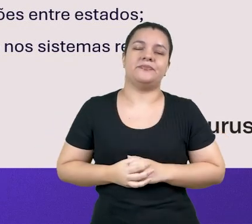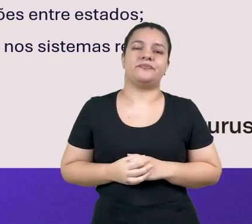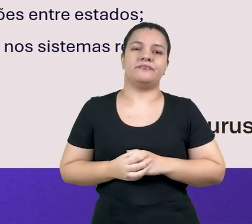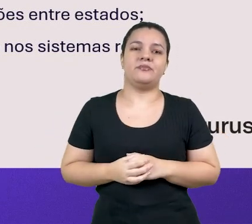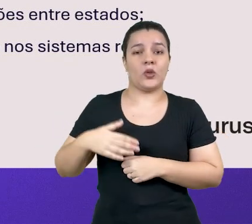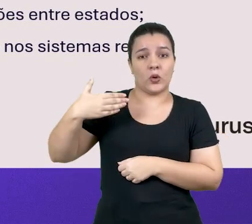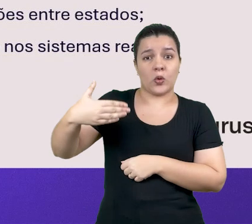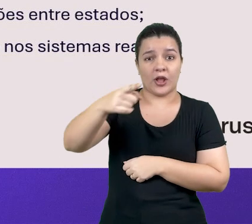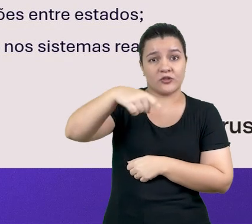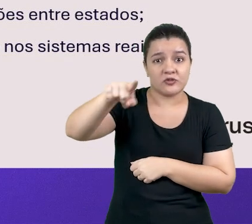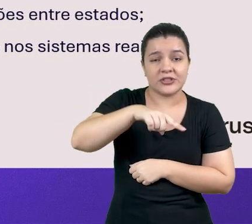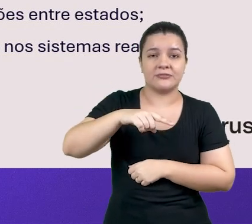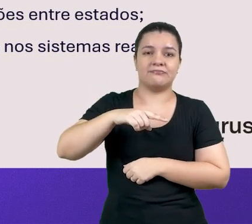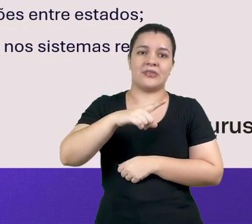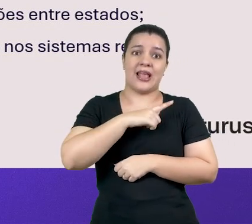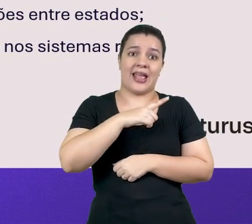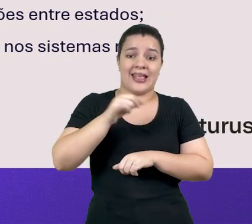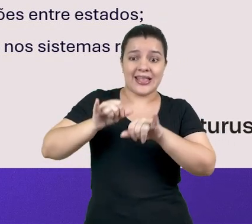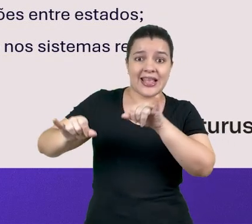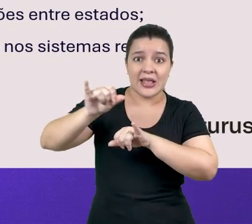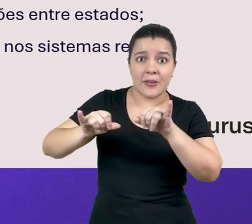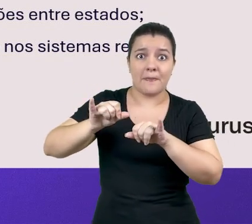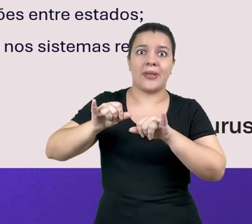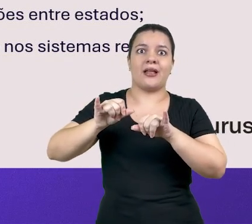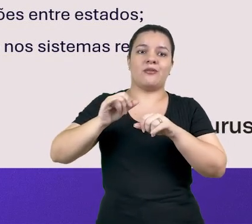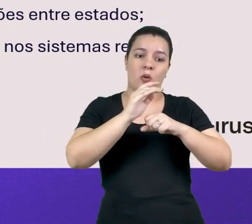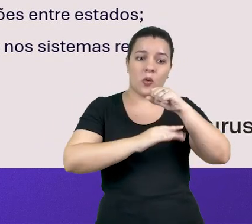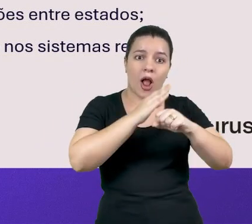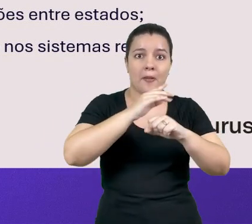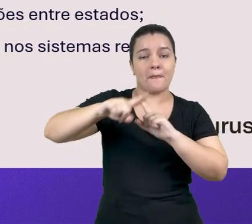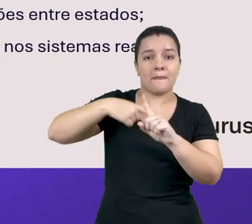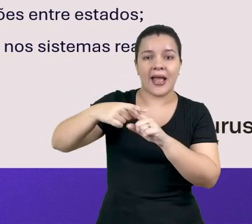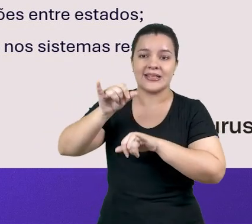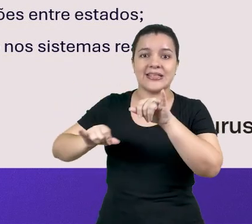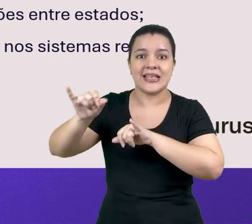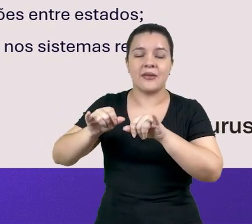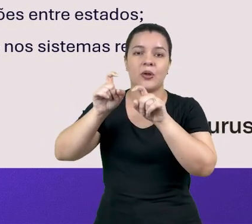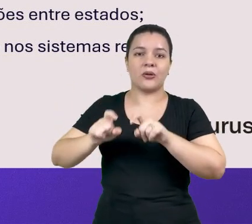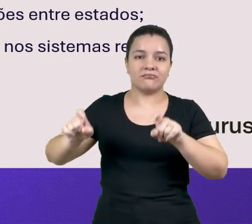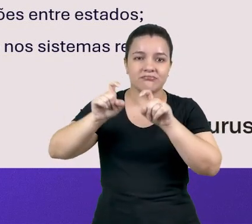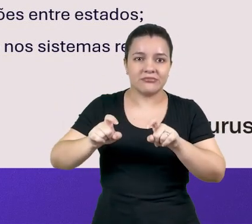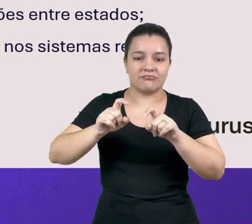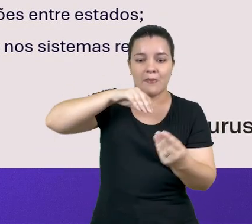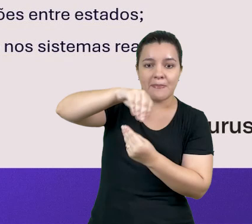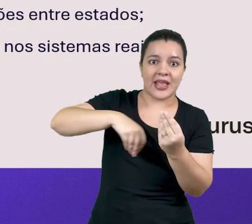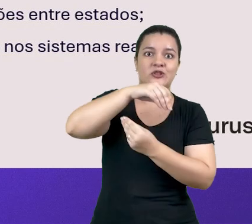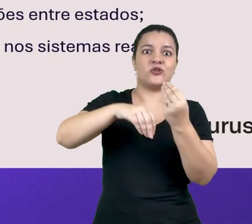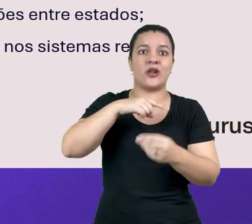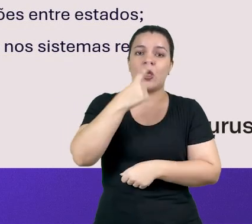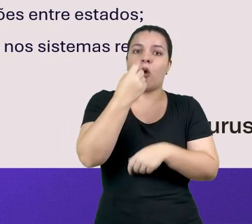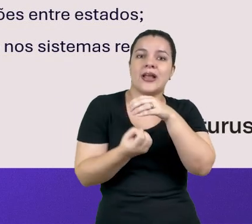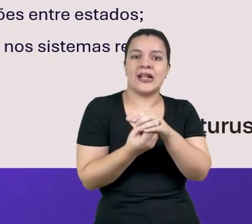Bom, quando você junta a química quântica com a química computacional, você tem a área da química quântica